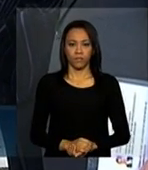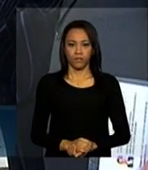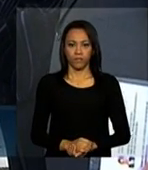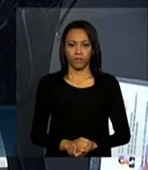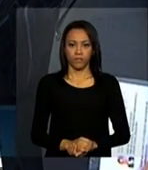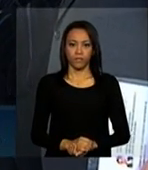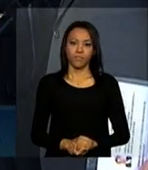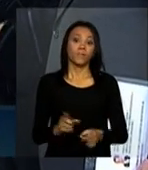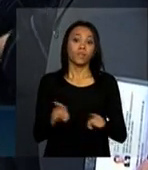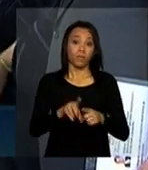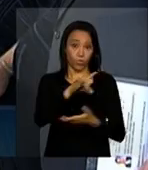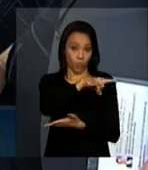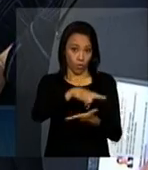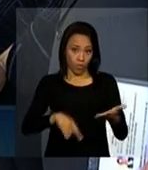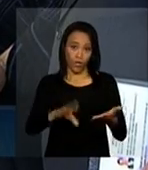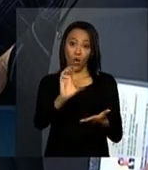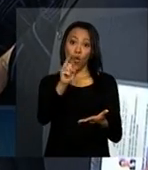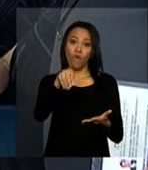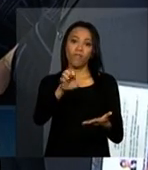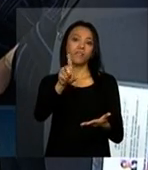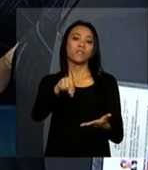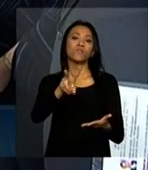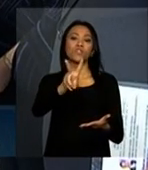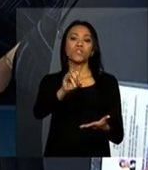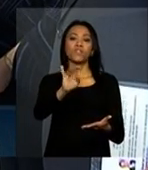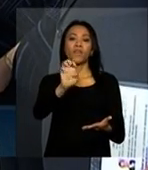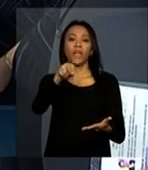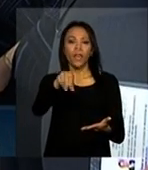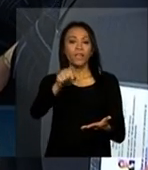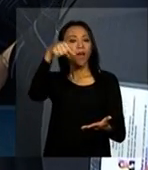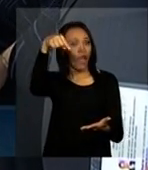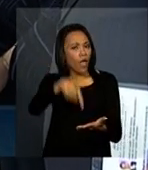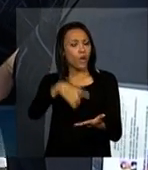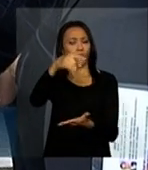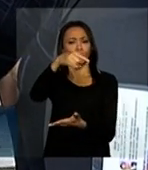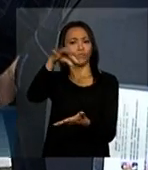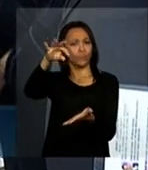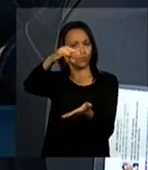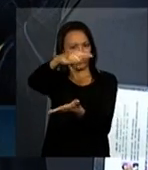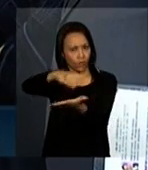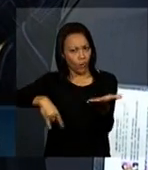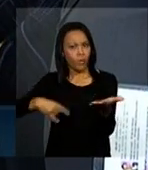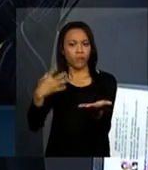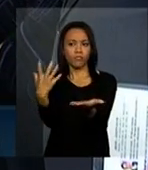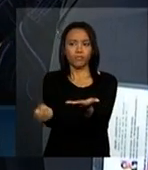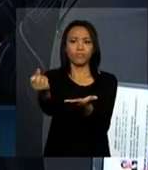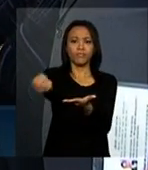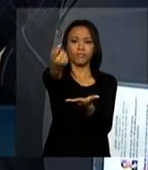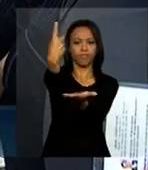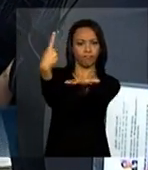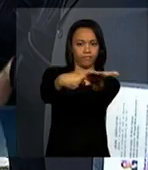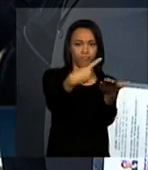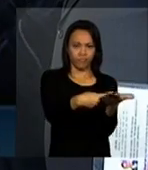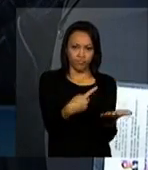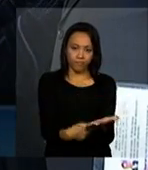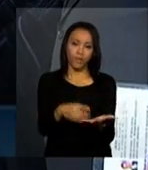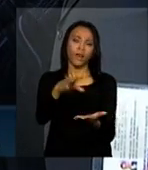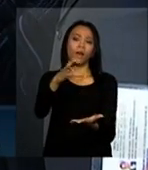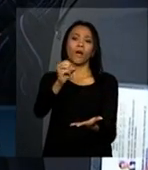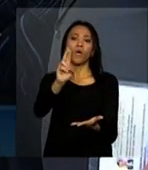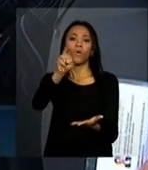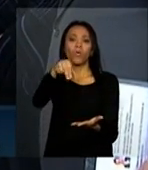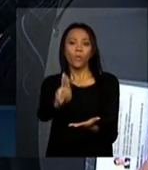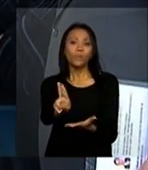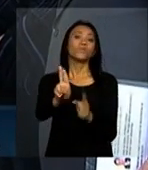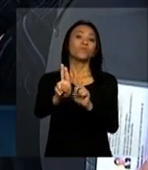A Convenção de Viena sobre Relações Diplomáticas é um tratado adotado pela Conferência das Nações Unidas sobre Relações